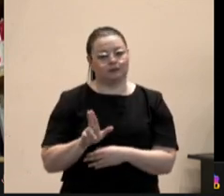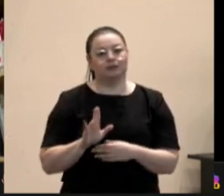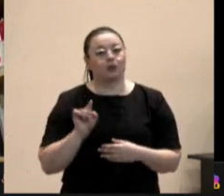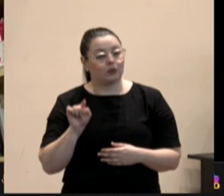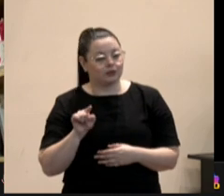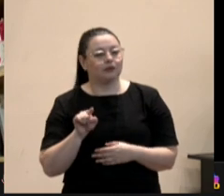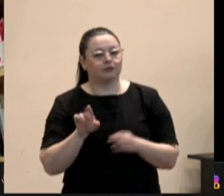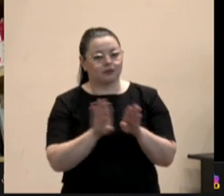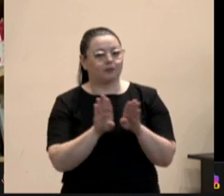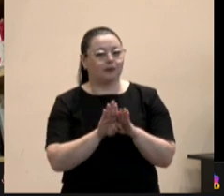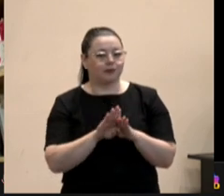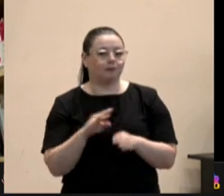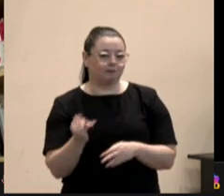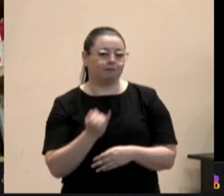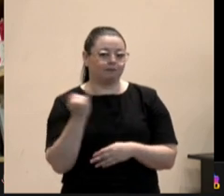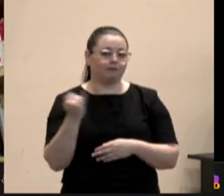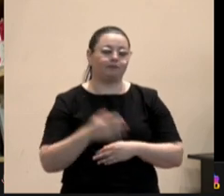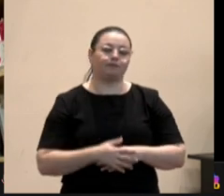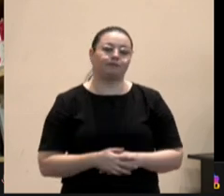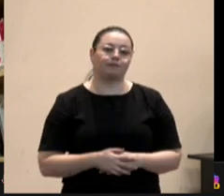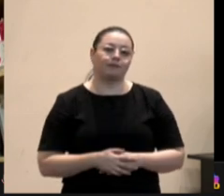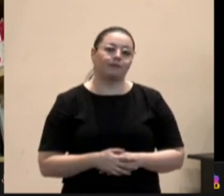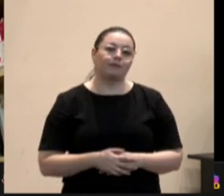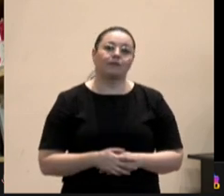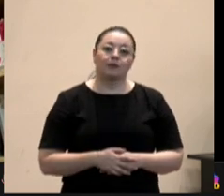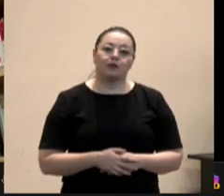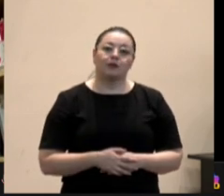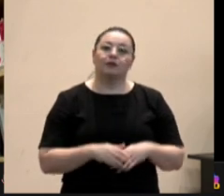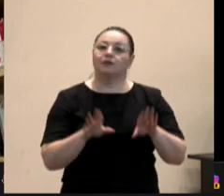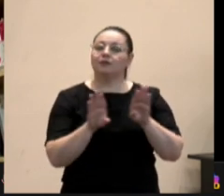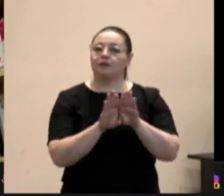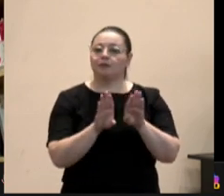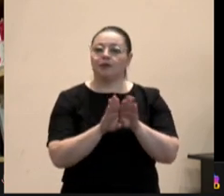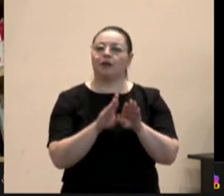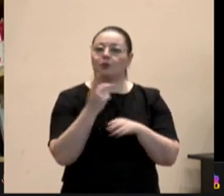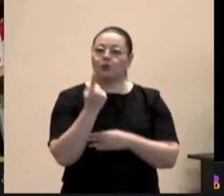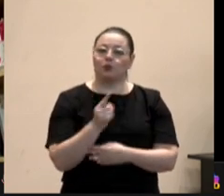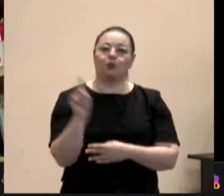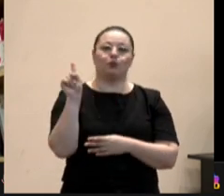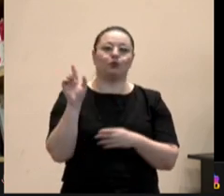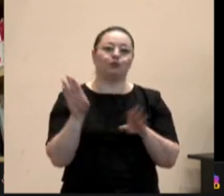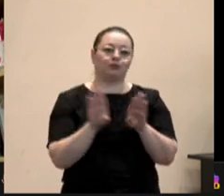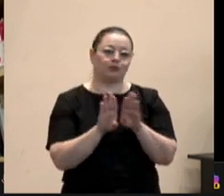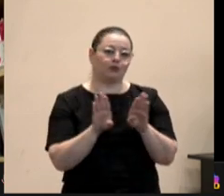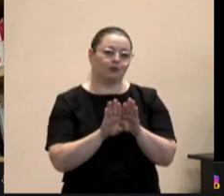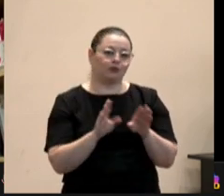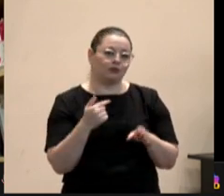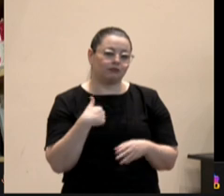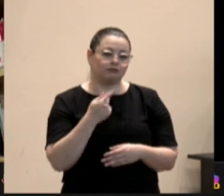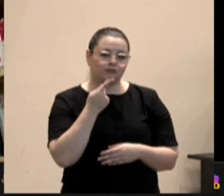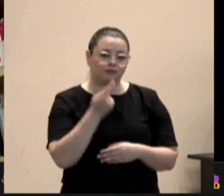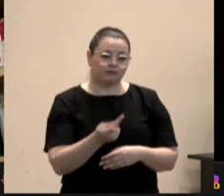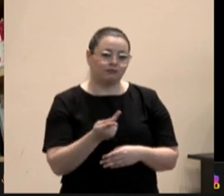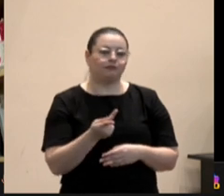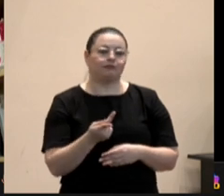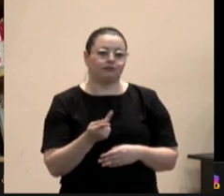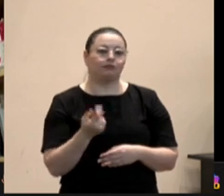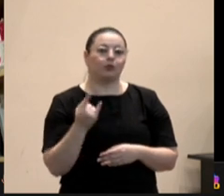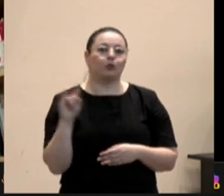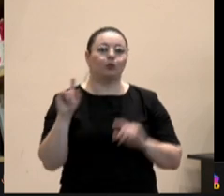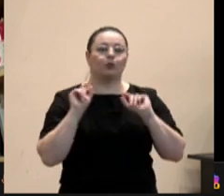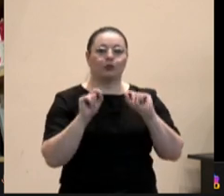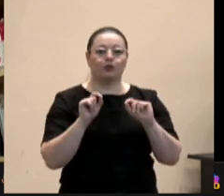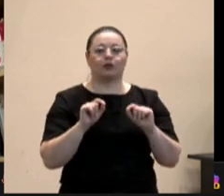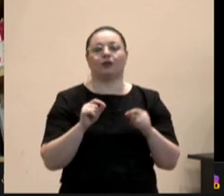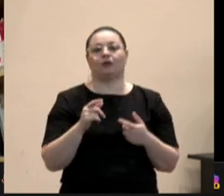ponto. E é importante destacar, para fechar então aqui, que as questões da